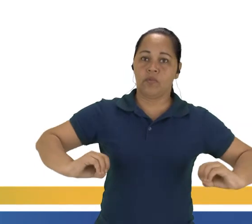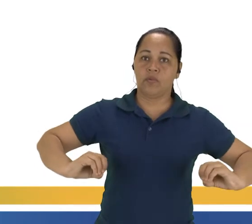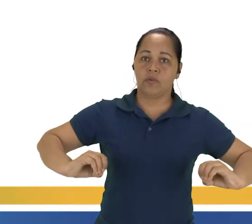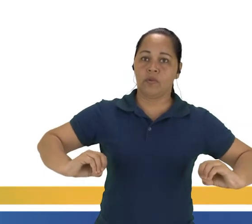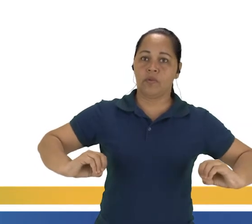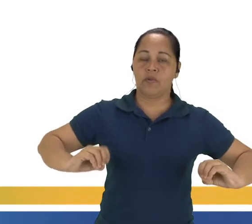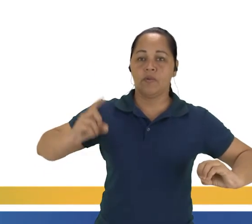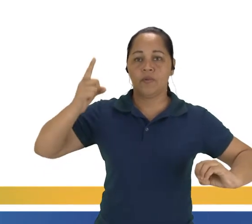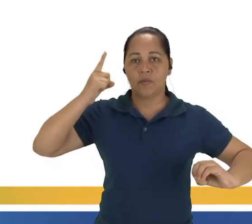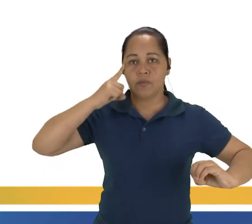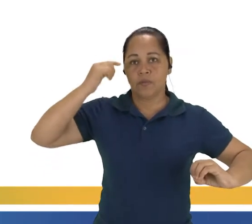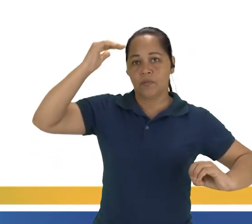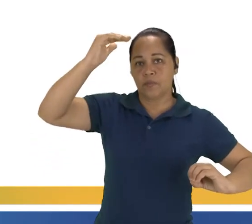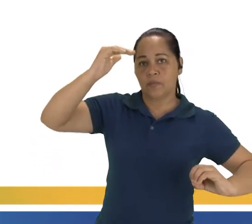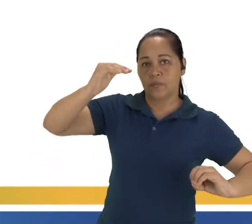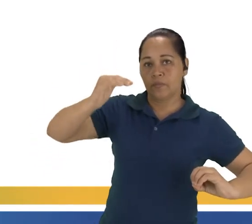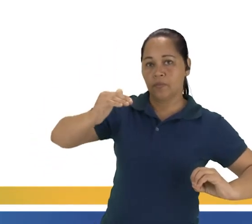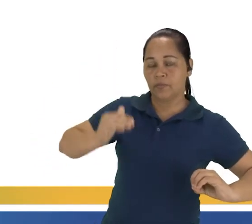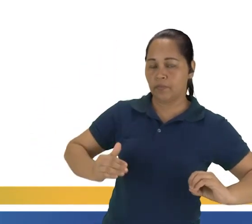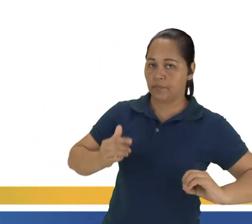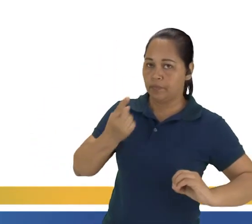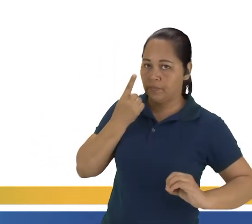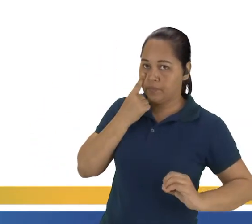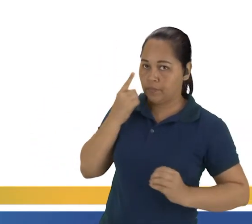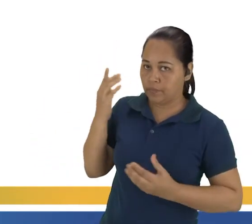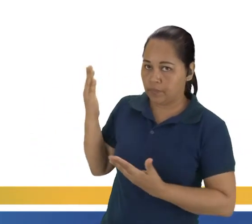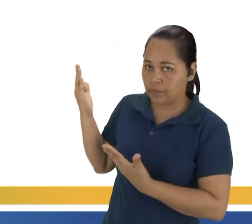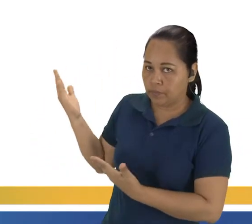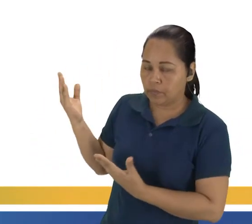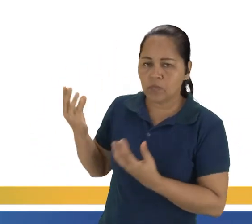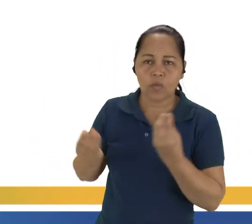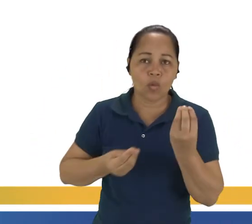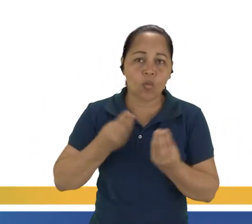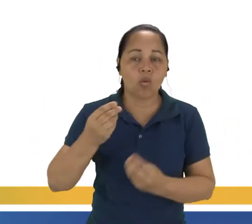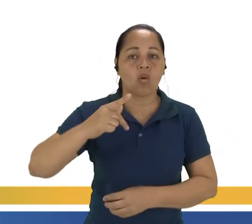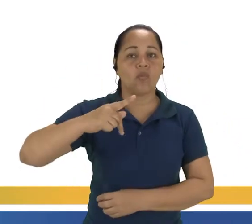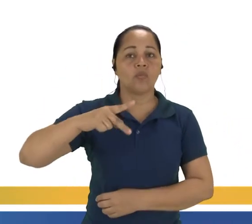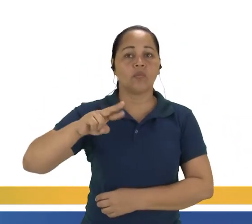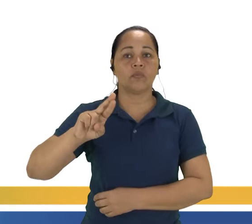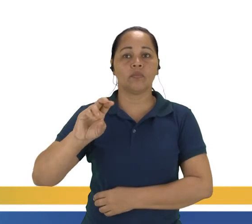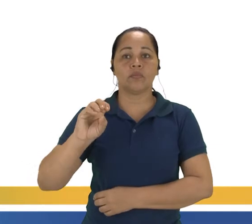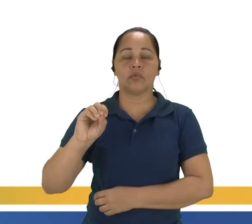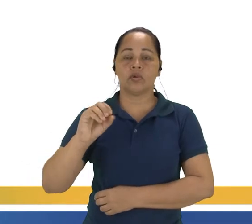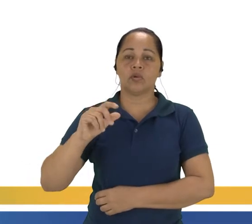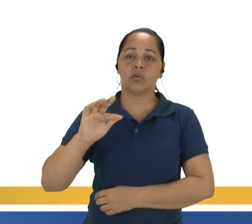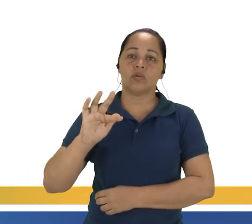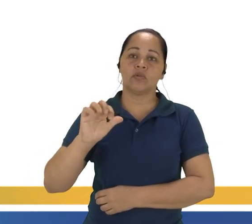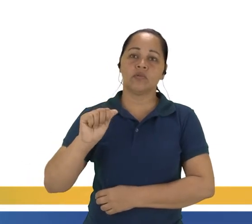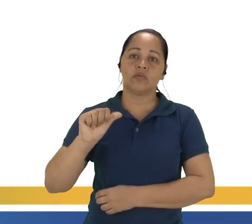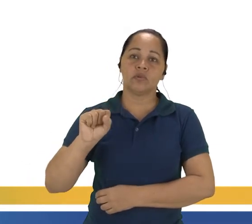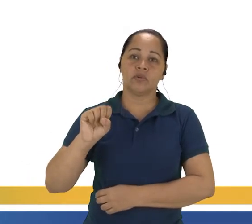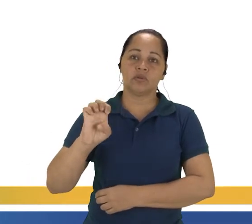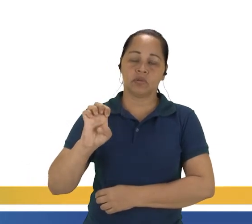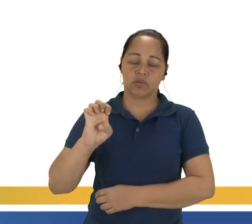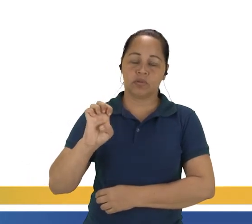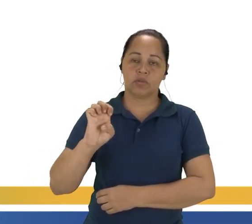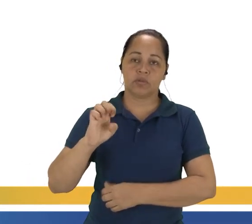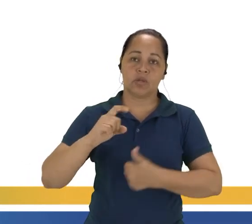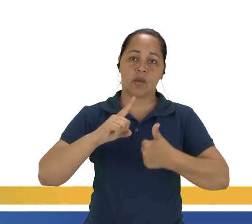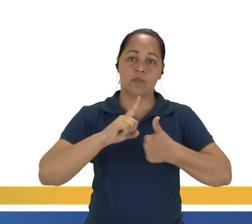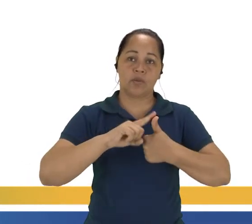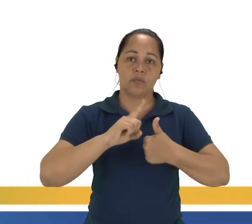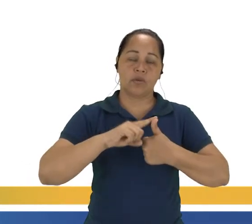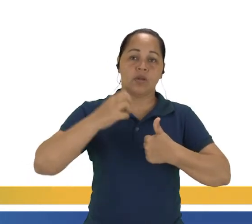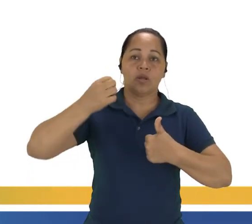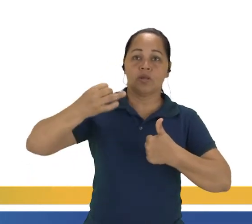vamos ver cada etapa aí. Na prófase, nós temos a primeira etapa, como eu disse anteriormente, e ela